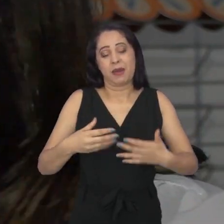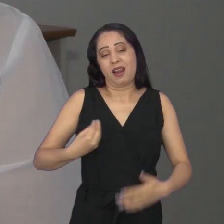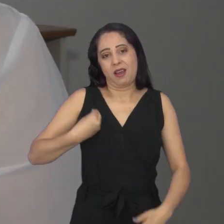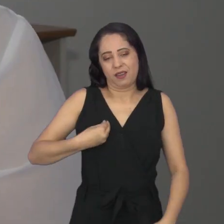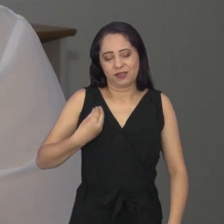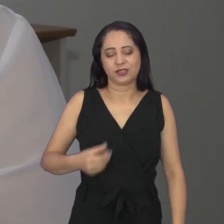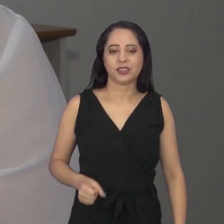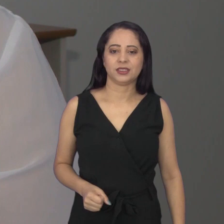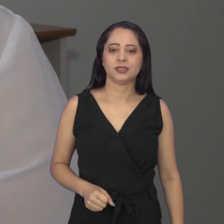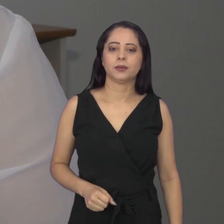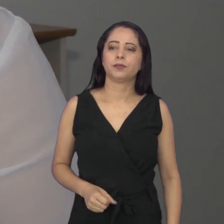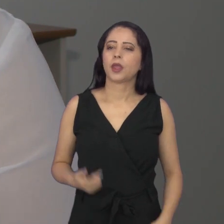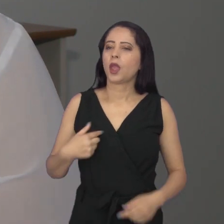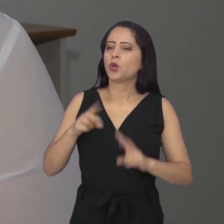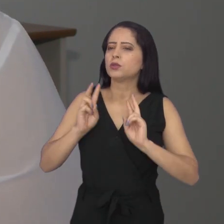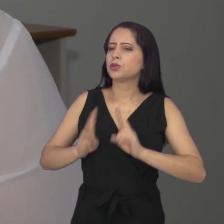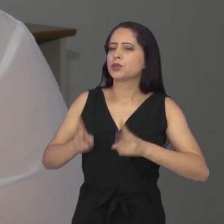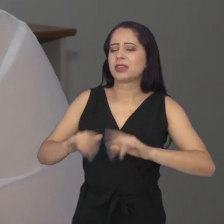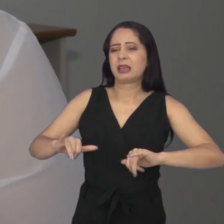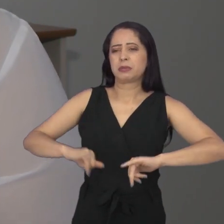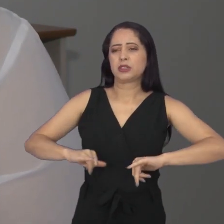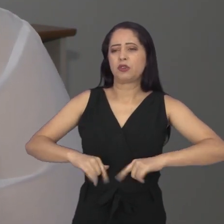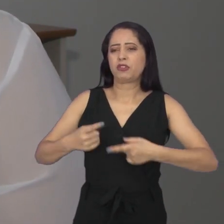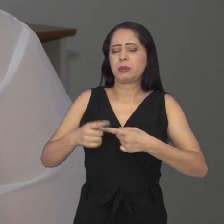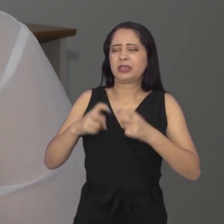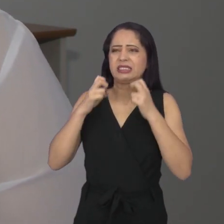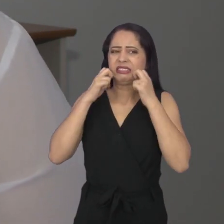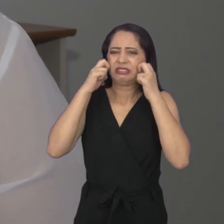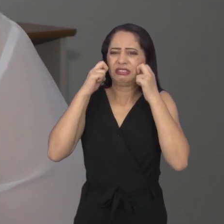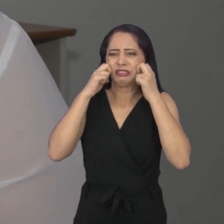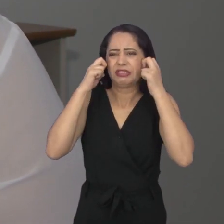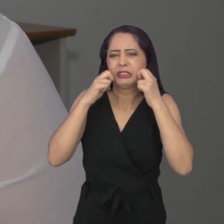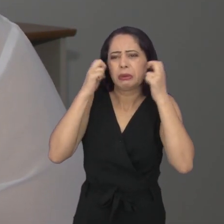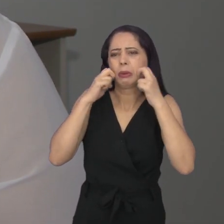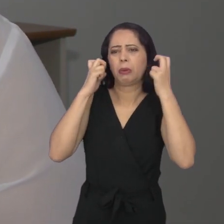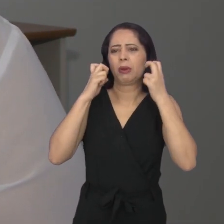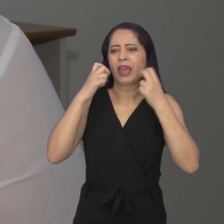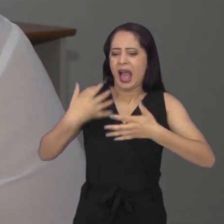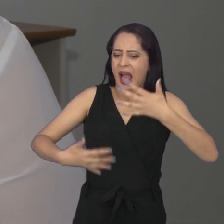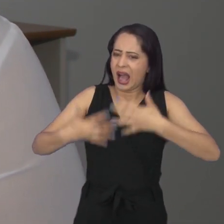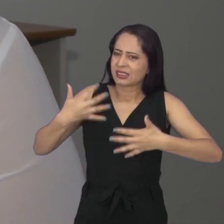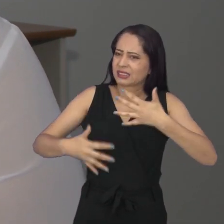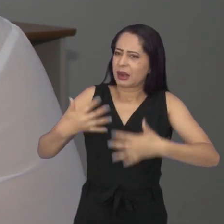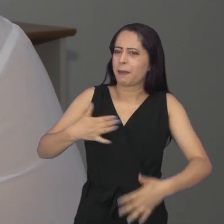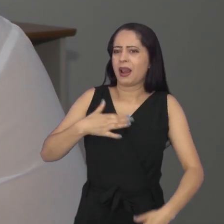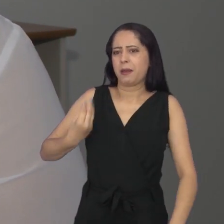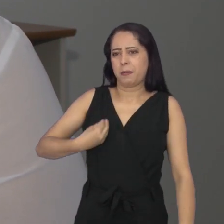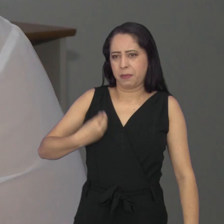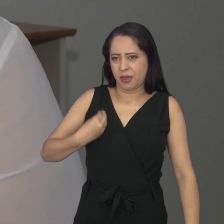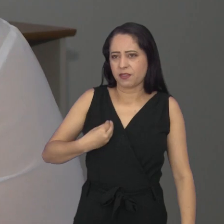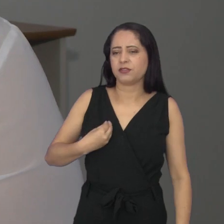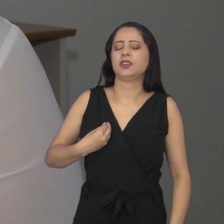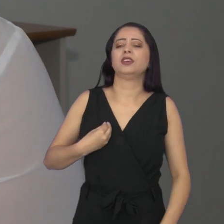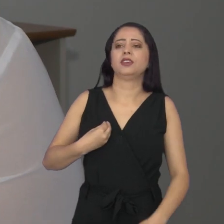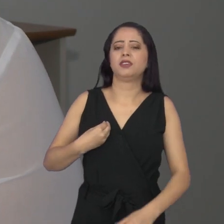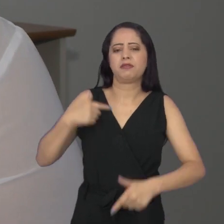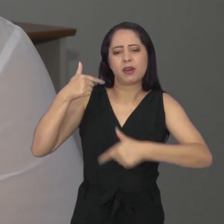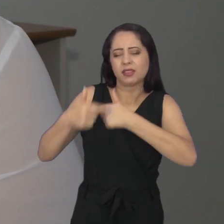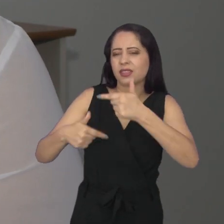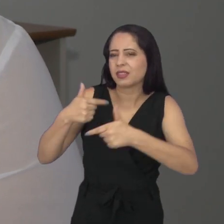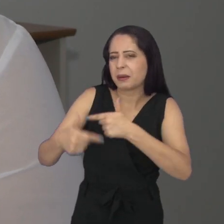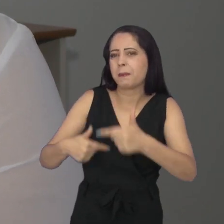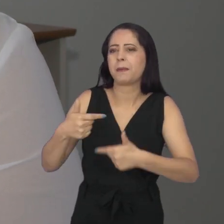vida. Eu sempre sofri com muita timidez. E isso me atrapalhava bastante, até mesmo no meu convívio social, no meu